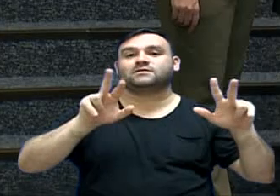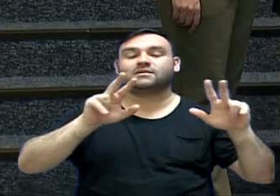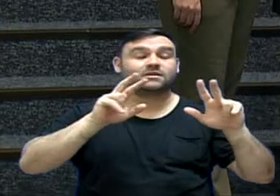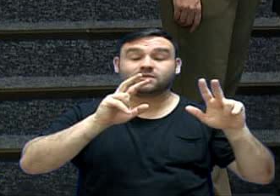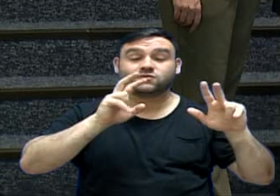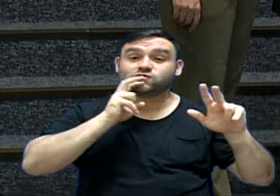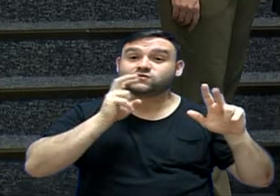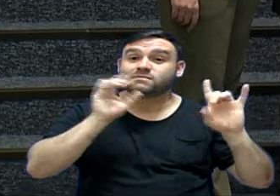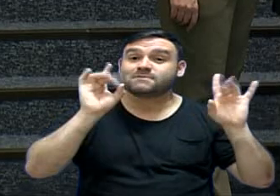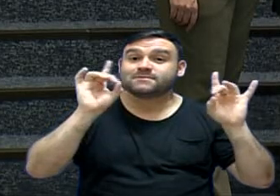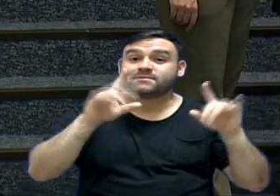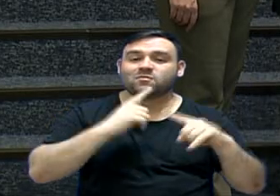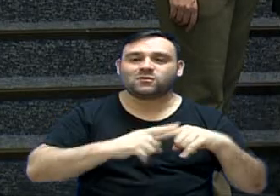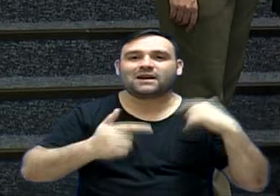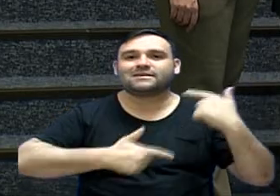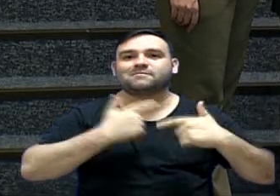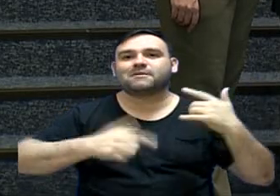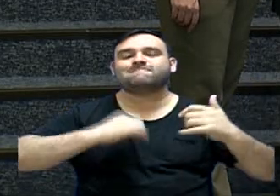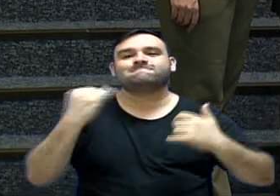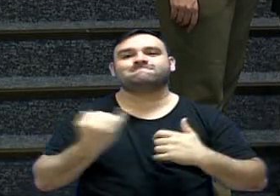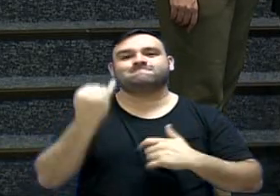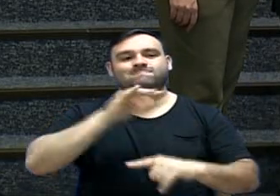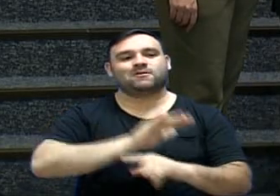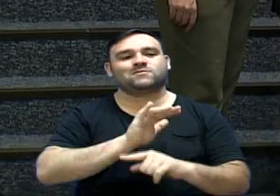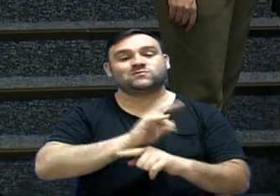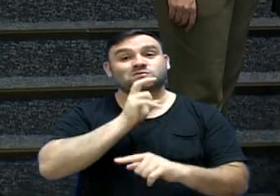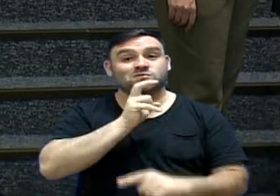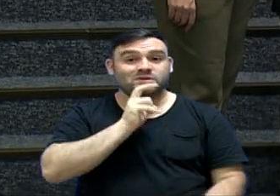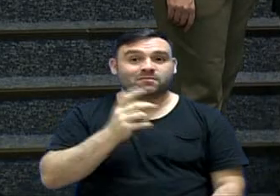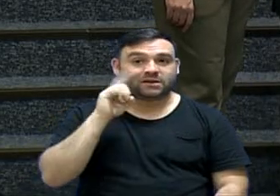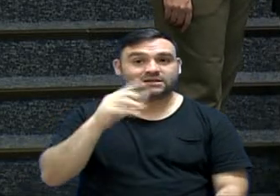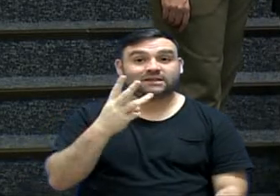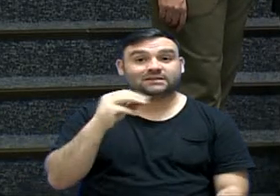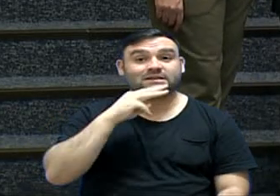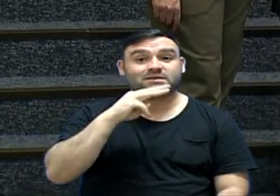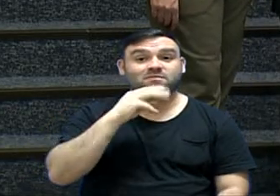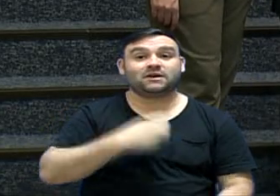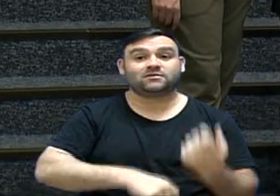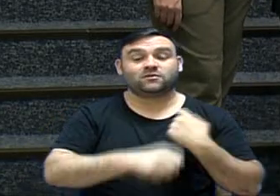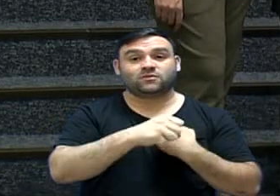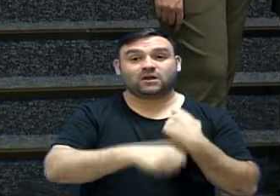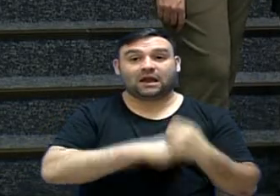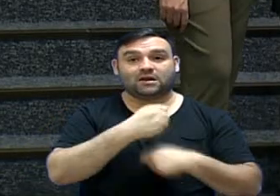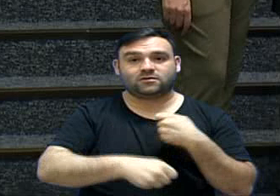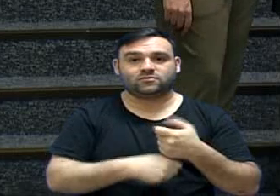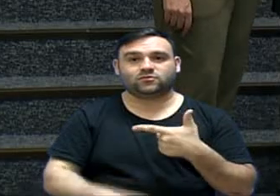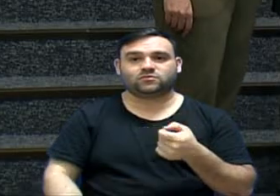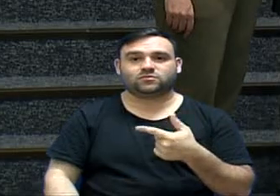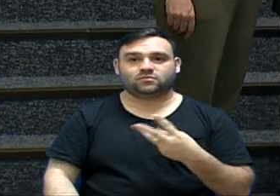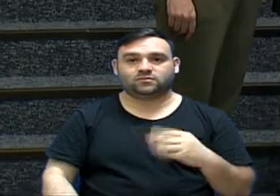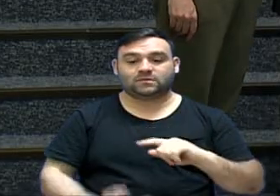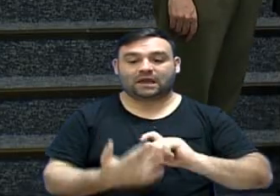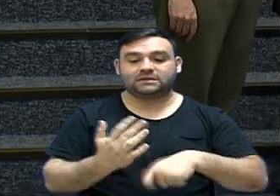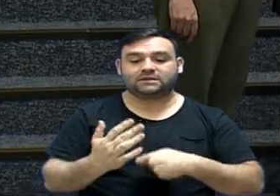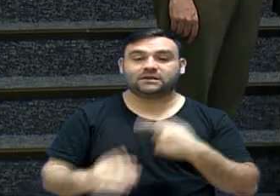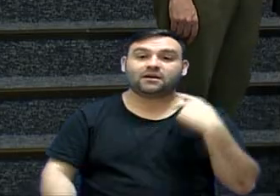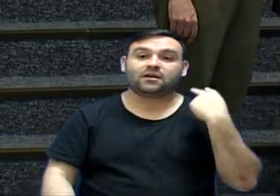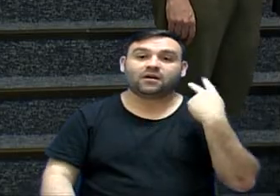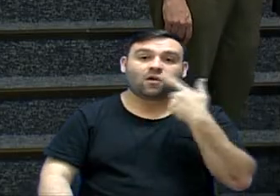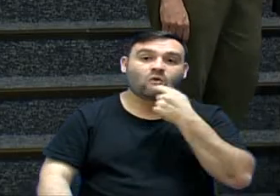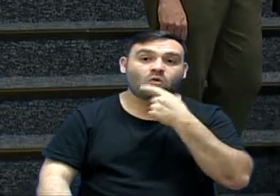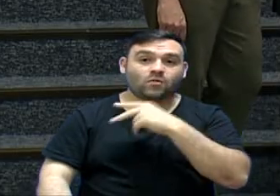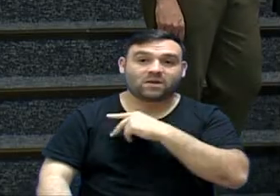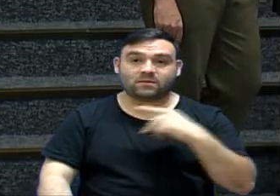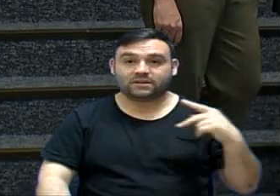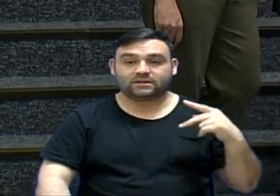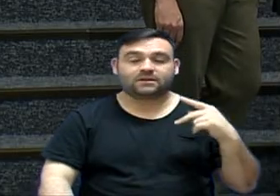pelos relevantes serviços prestados a Sorocaba. Sorocaba, 30 de março de 2023, com a assinatura do nosso